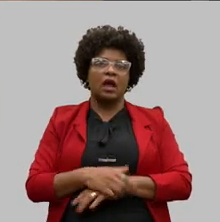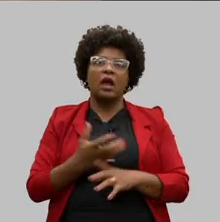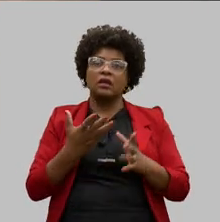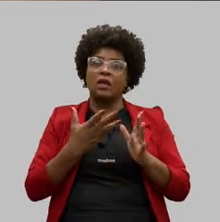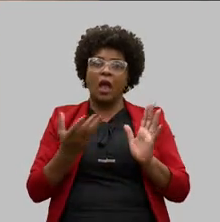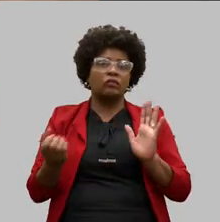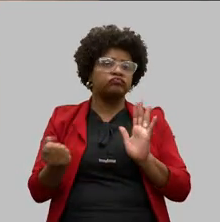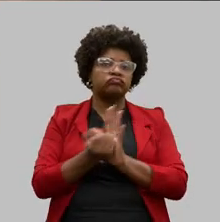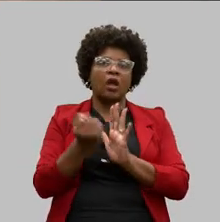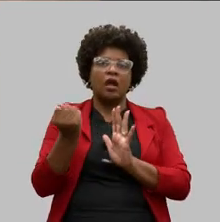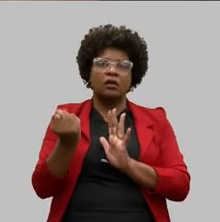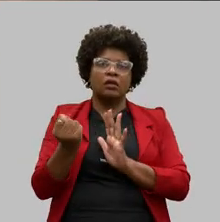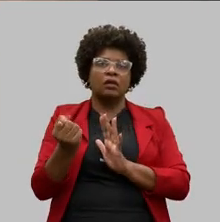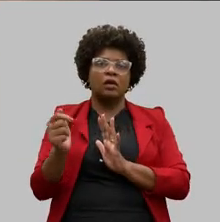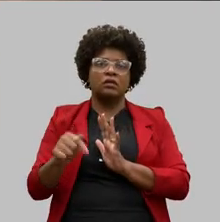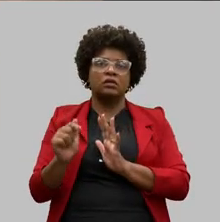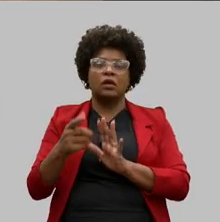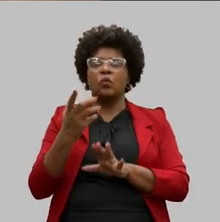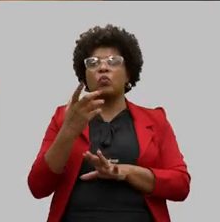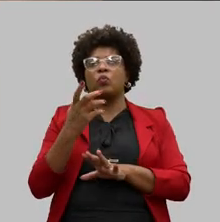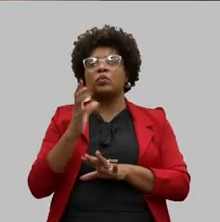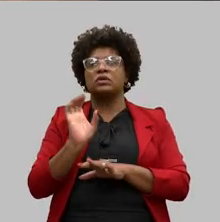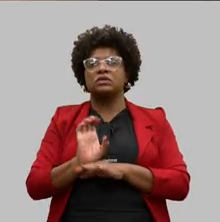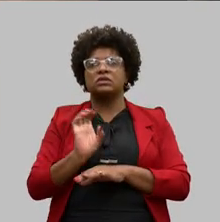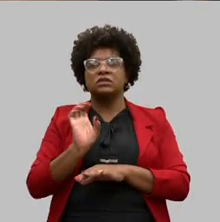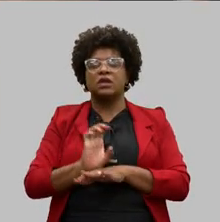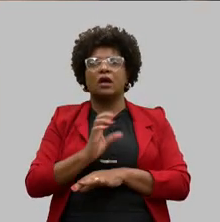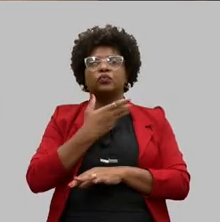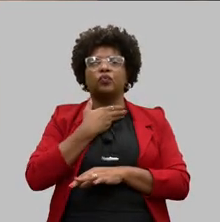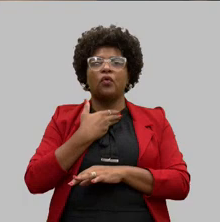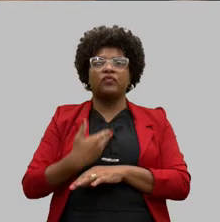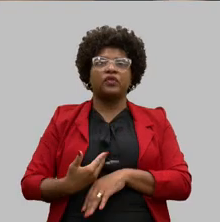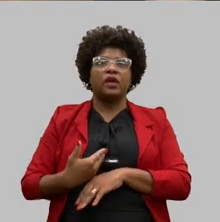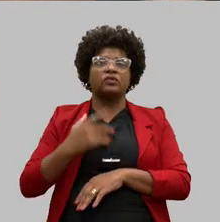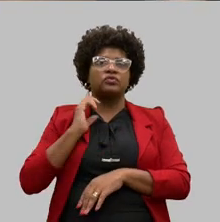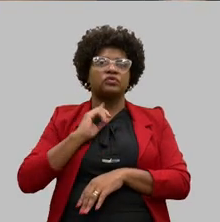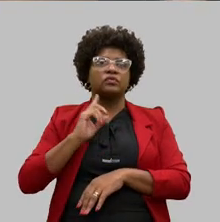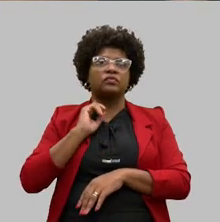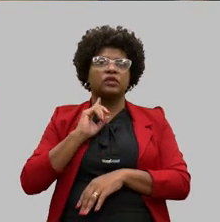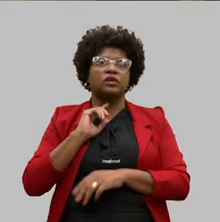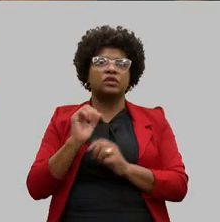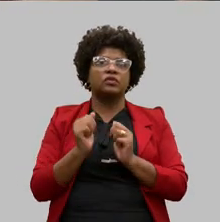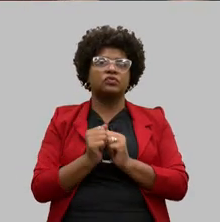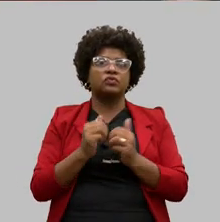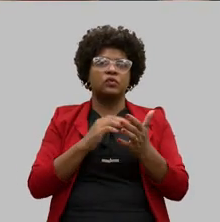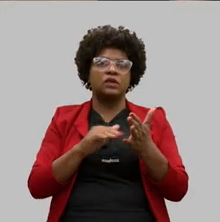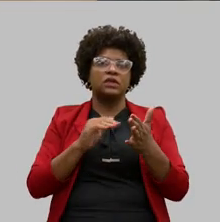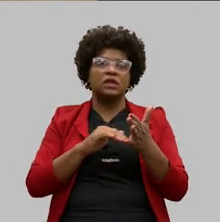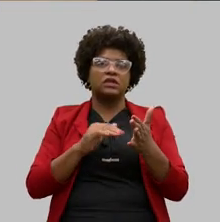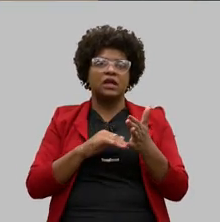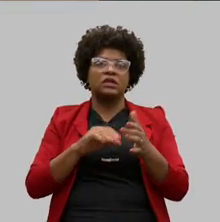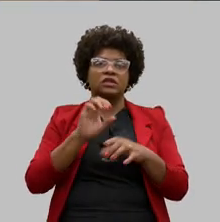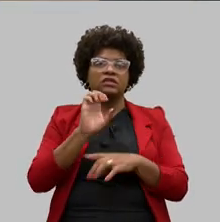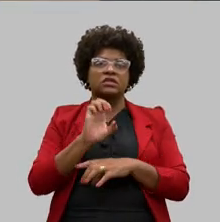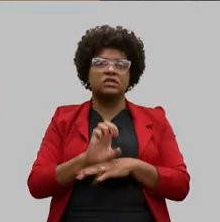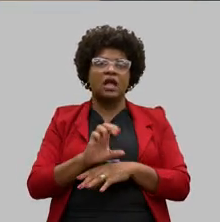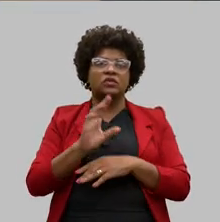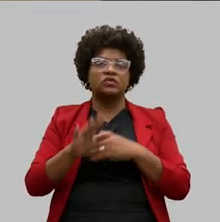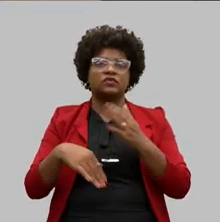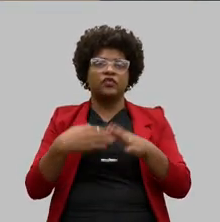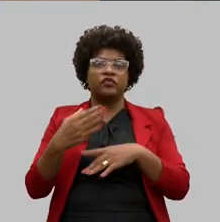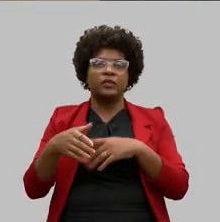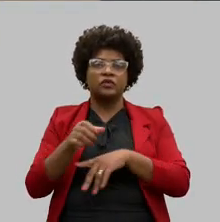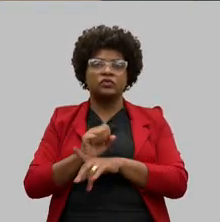registrado aqui que o estado governo de Minas Gerais por meio da Secretaria de Estado Desenvolvimento Social tem esse Foco